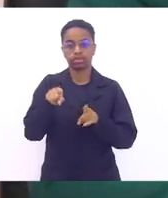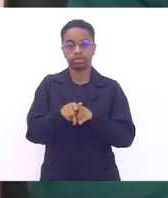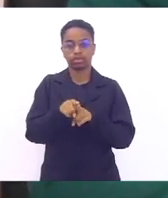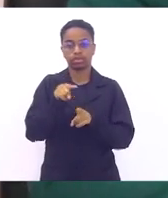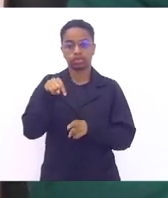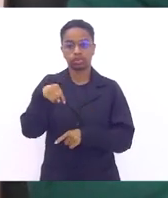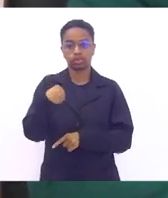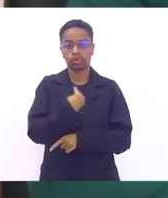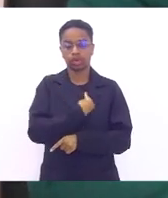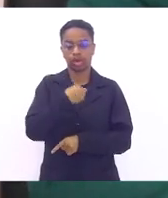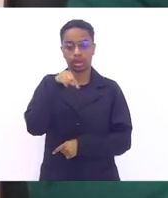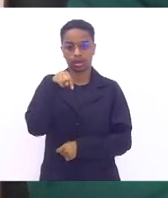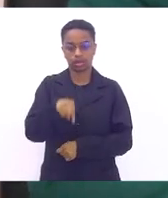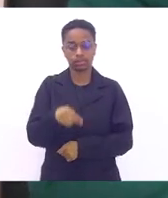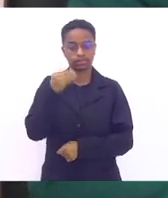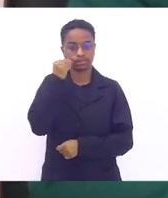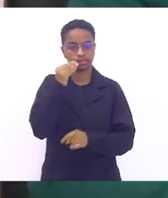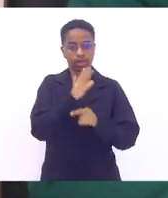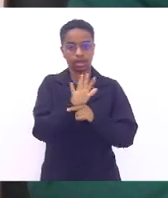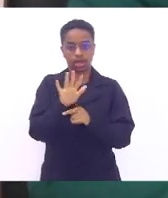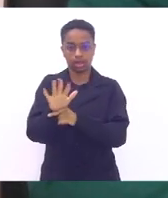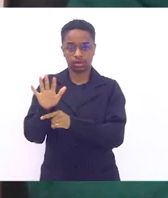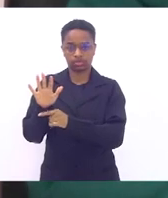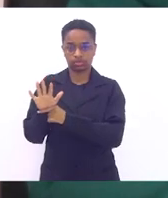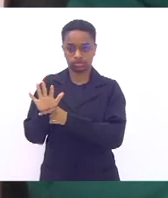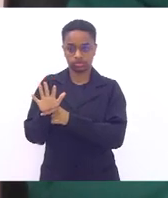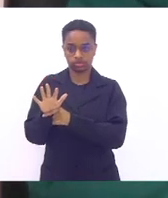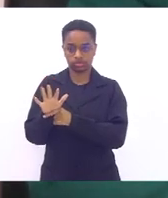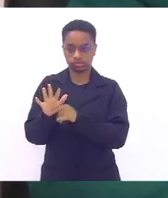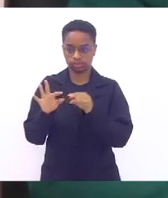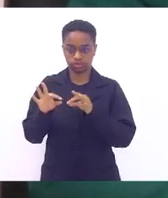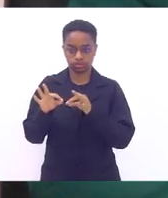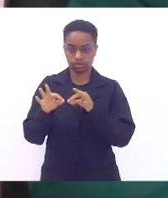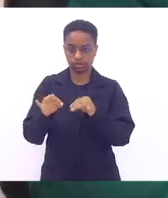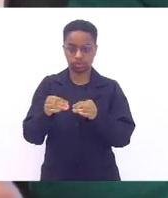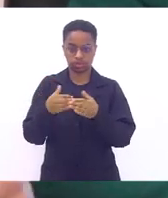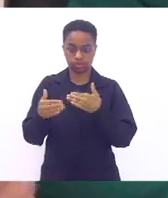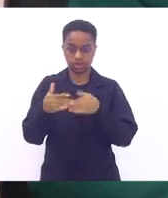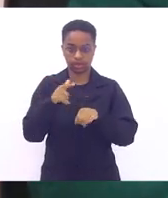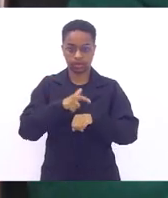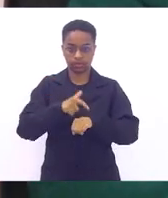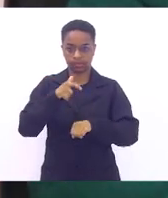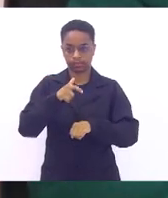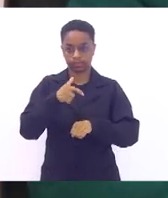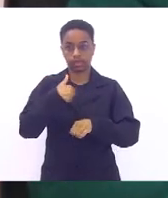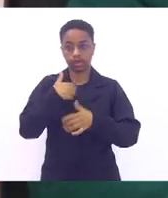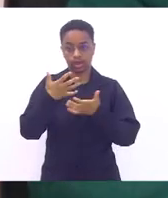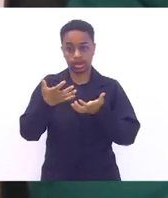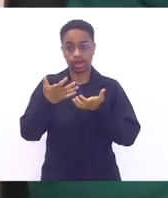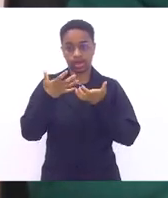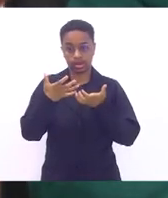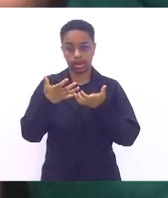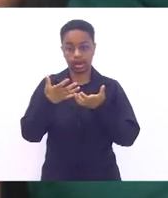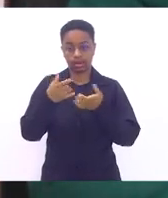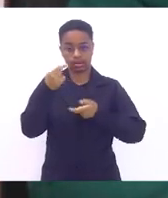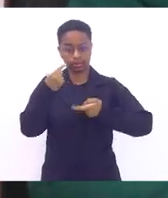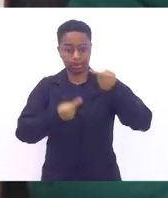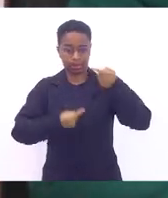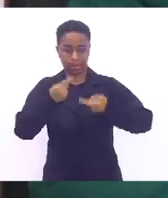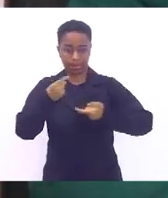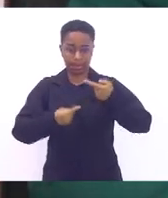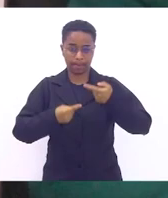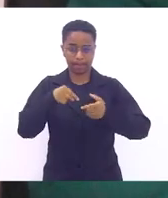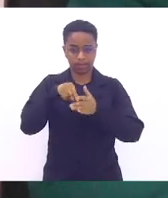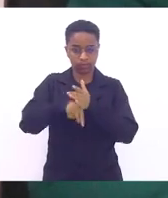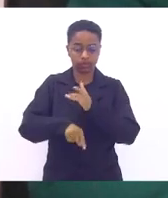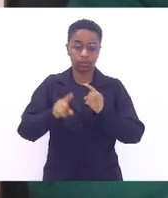para ajudar em todos os momentos possíveis. Eu gostaria da gente poder ter um debate aqui, mas,